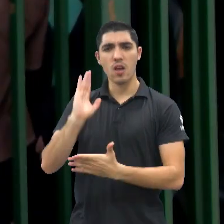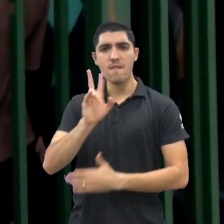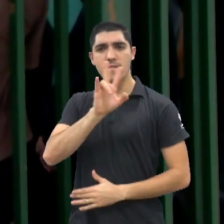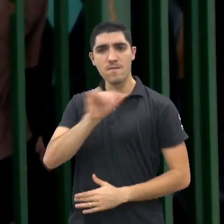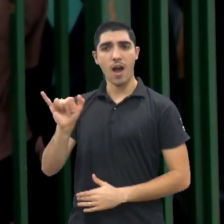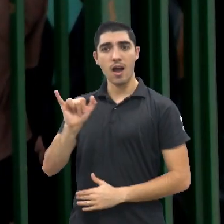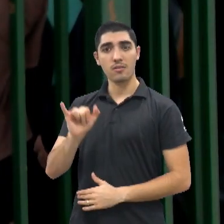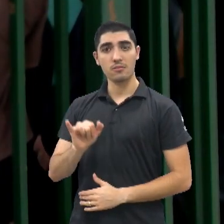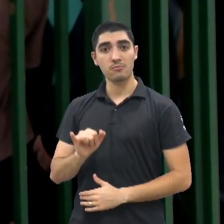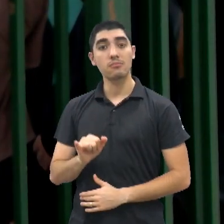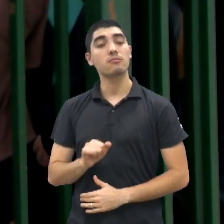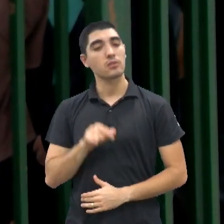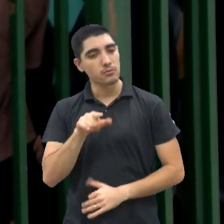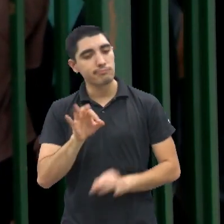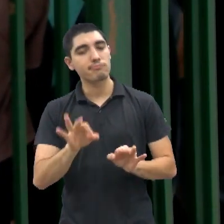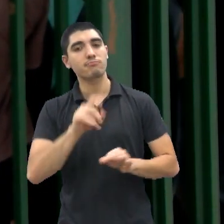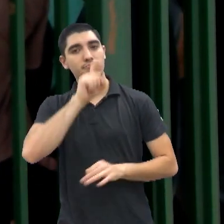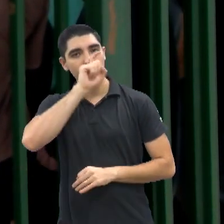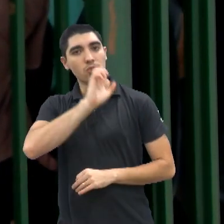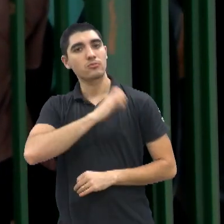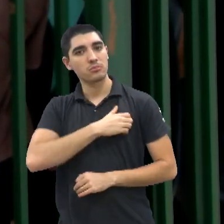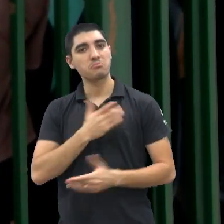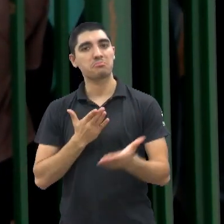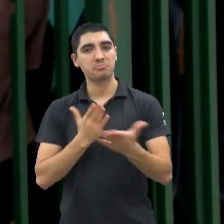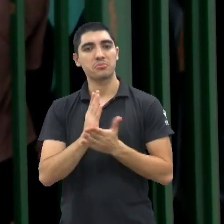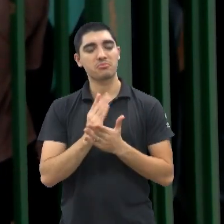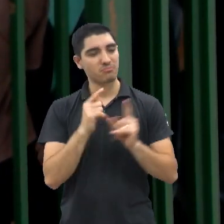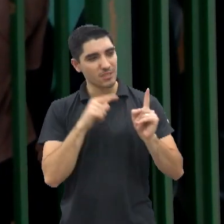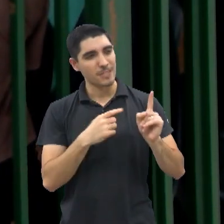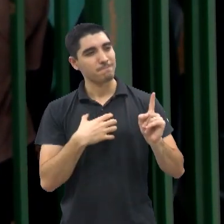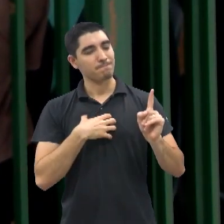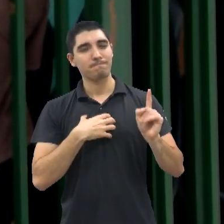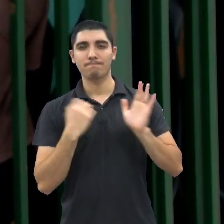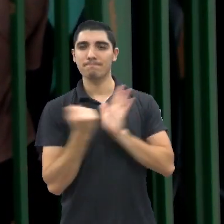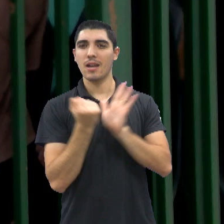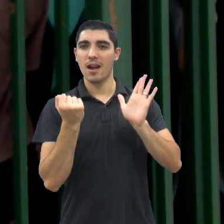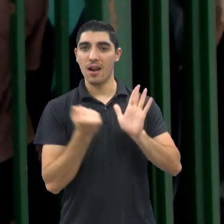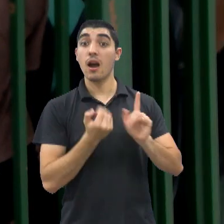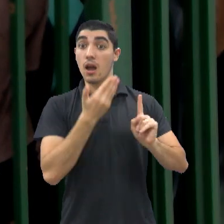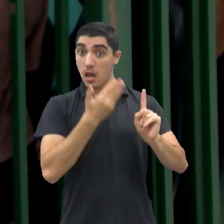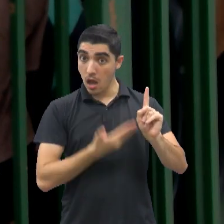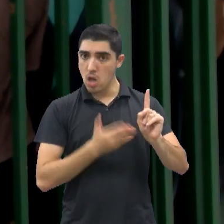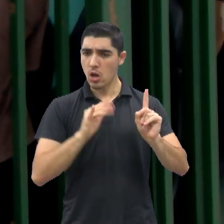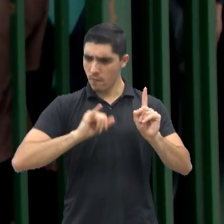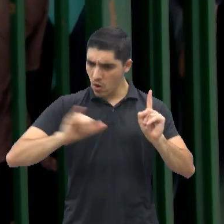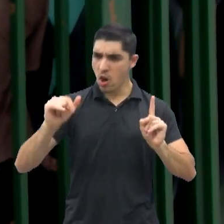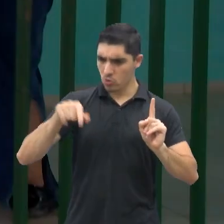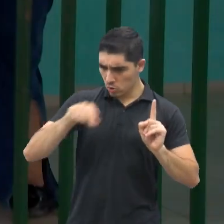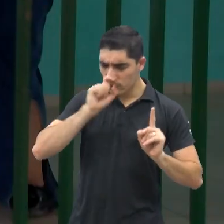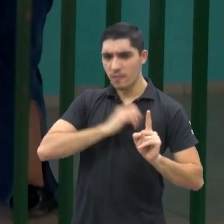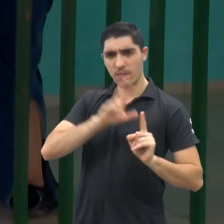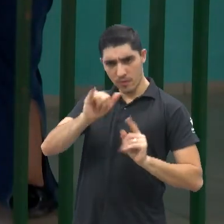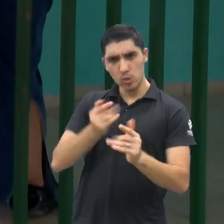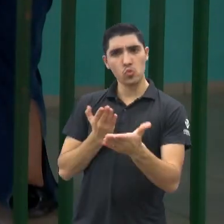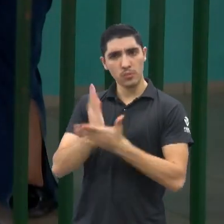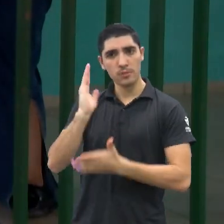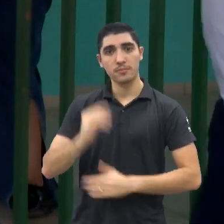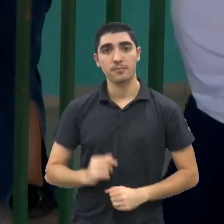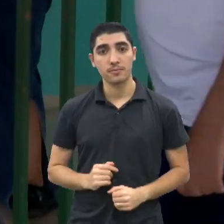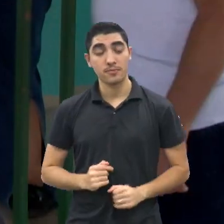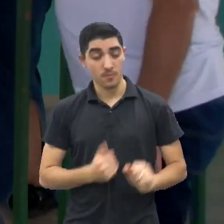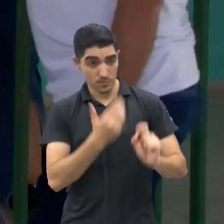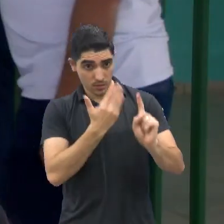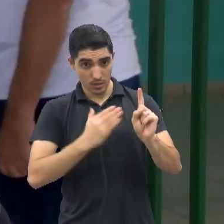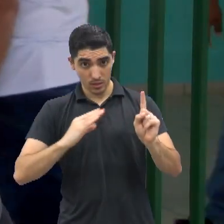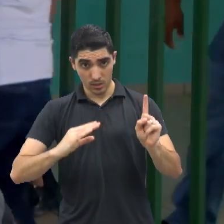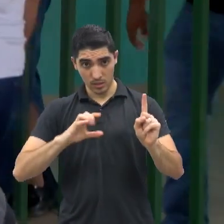começar o campeonato e o São José subiu foi uma passagem marcante dele ele ele assegurou no começo São José vai subir e o São José subiu Celson Monteiro era uma